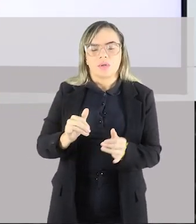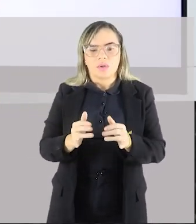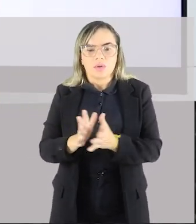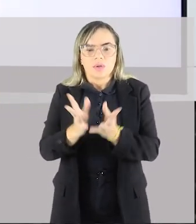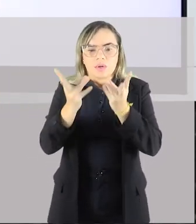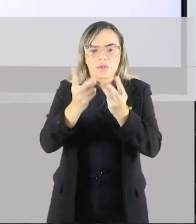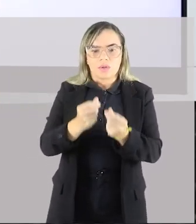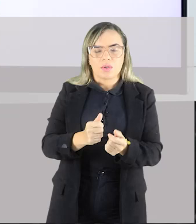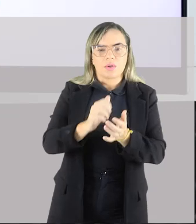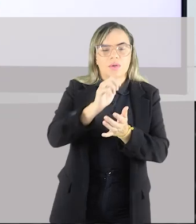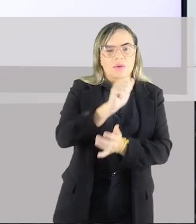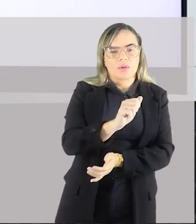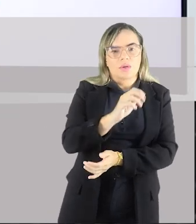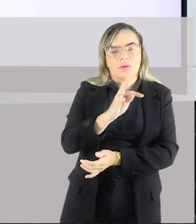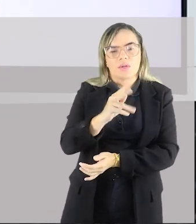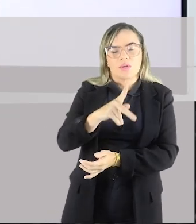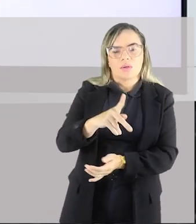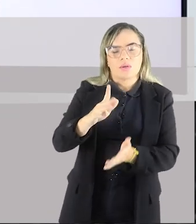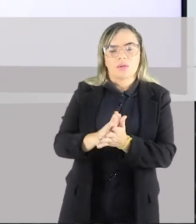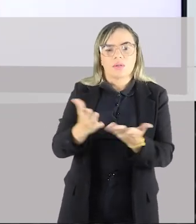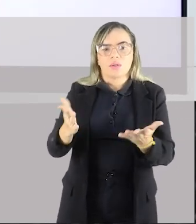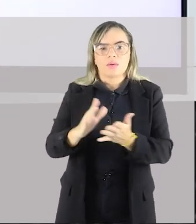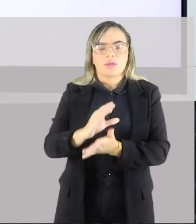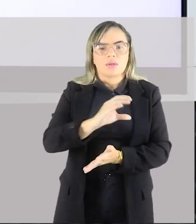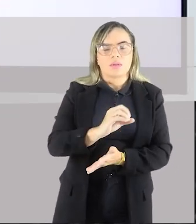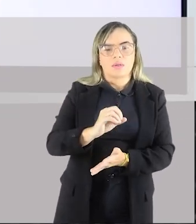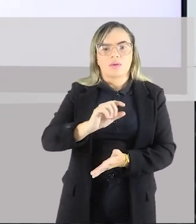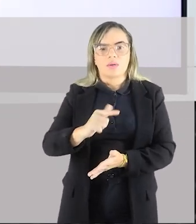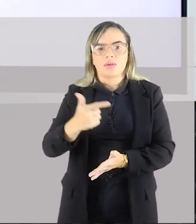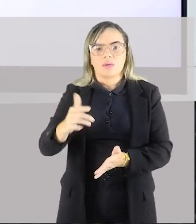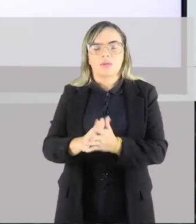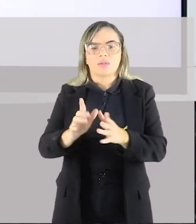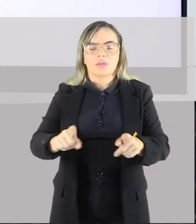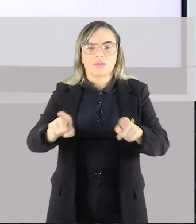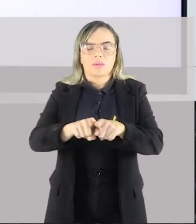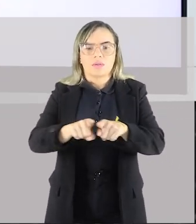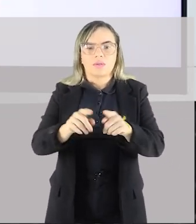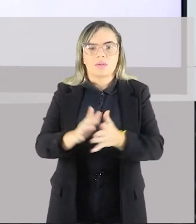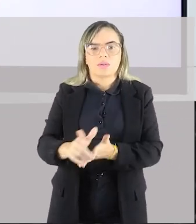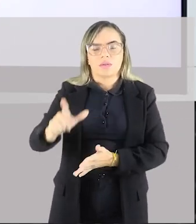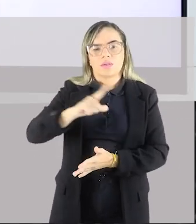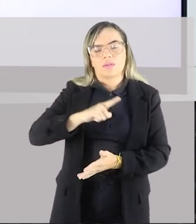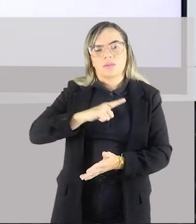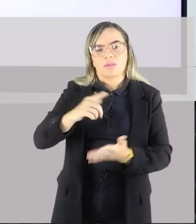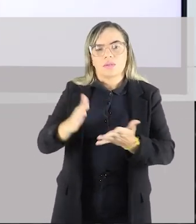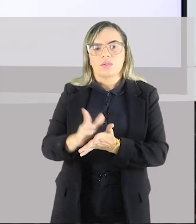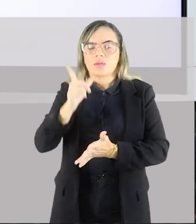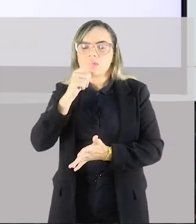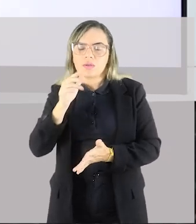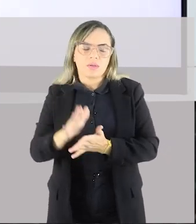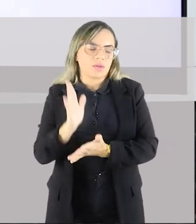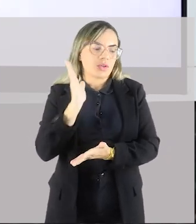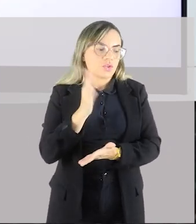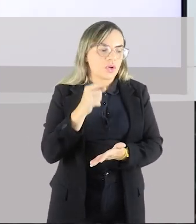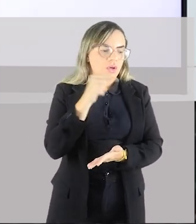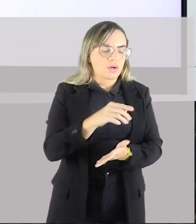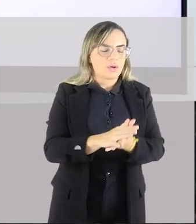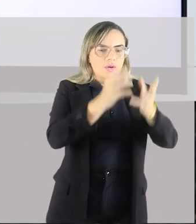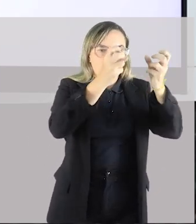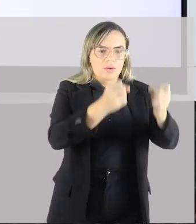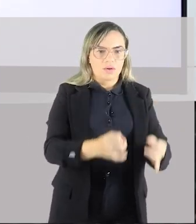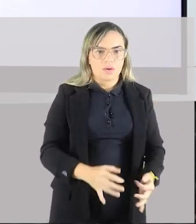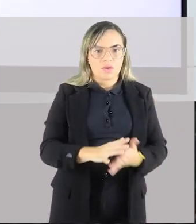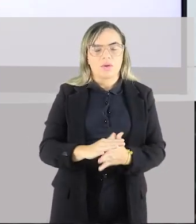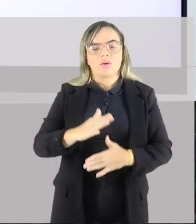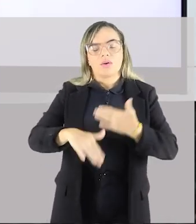de ATP e CO2, a gente também tinha água, né? ATP e CO2, você observou que a gente já falou, né, durante aqui